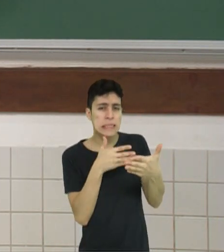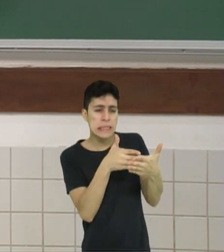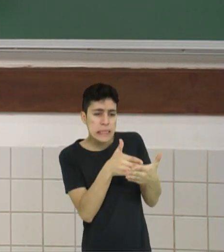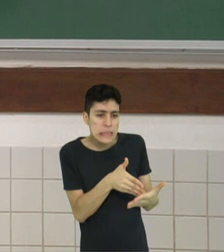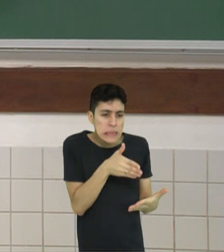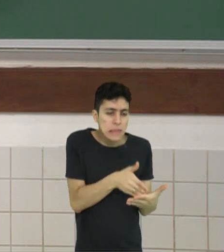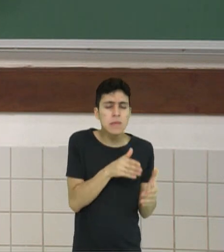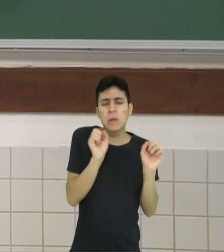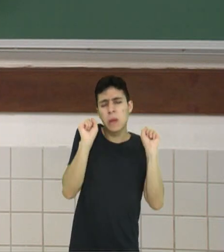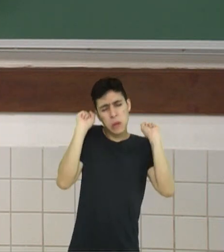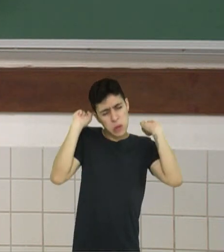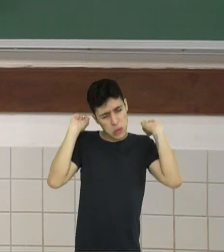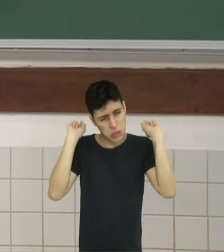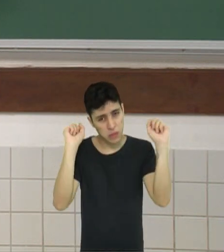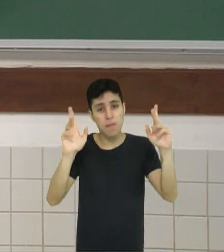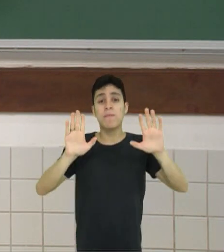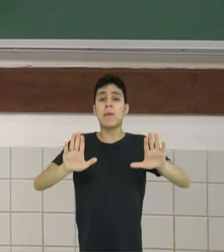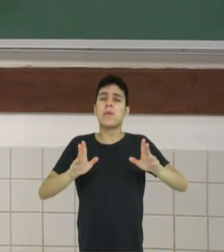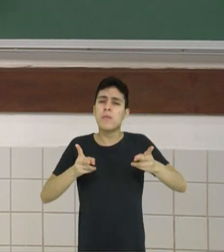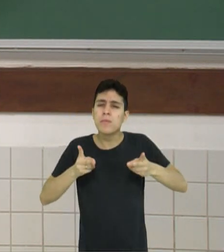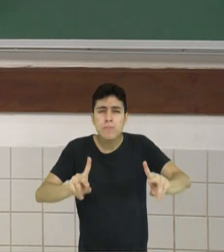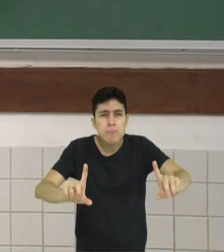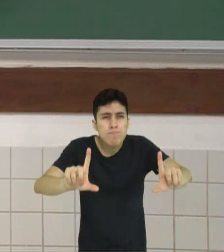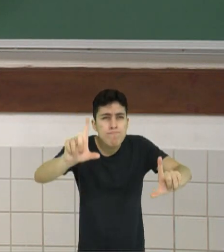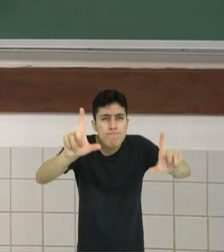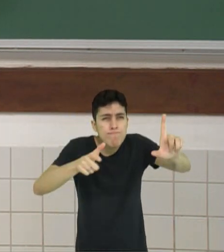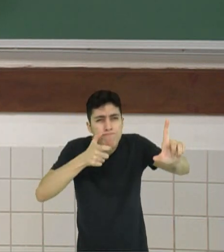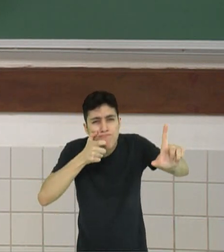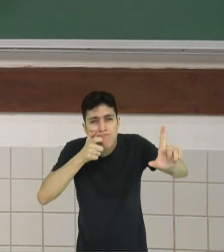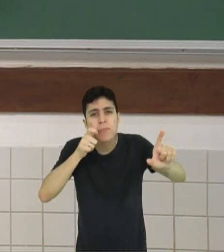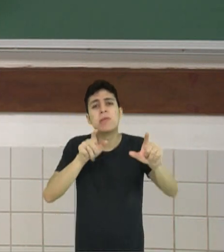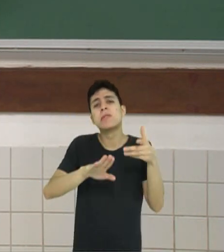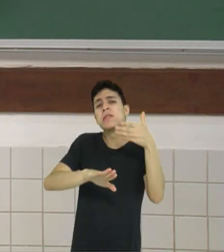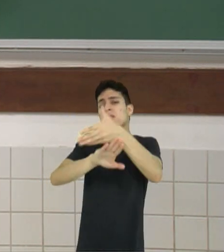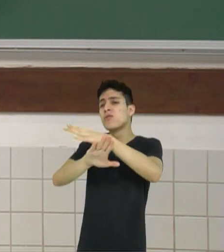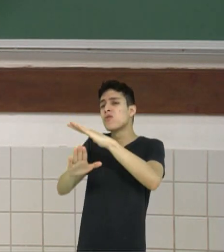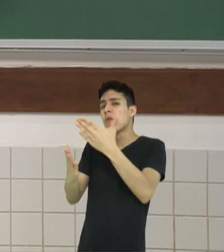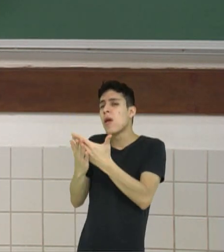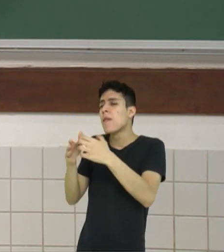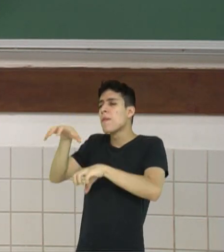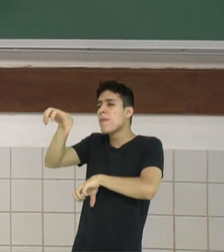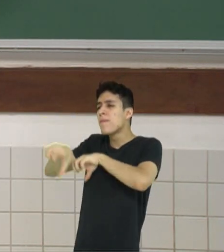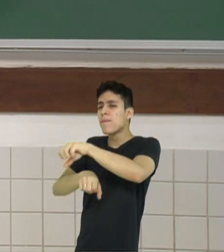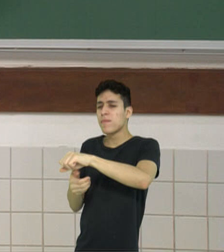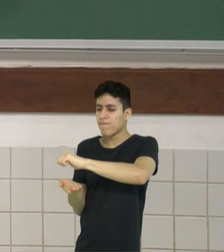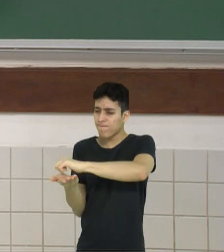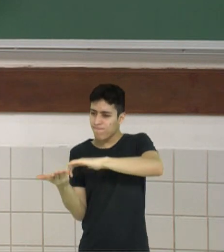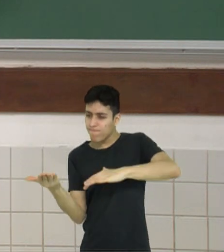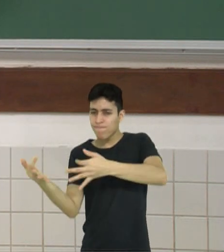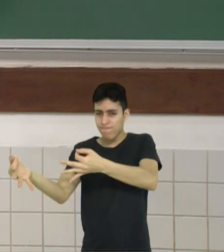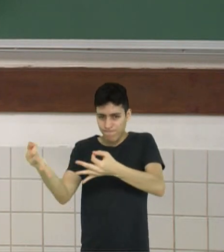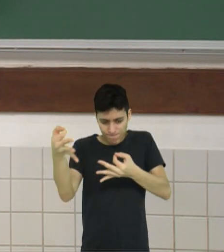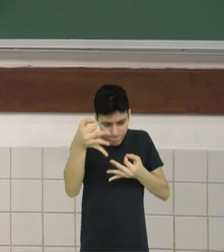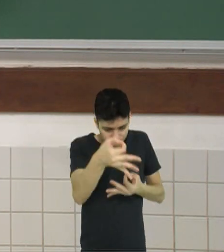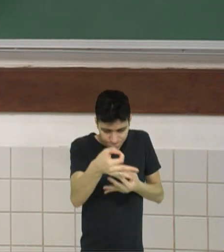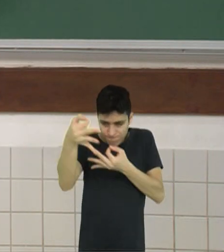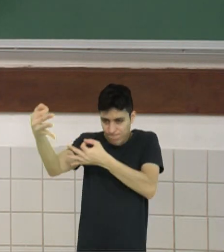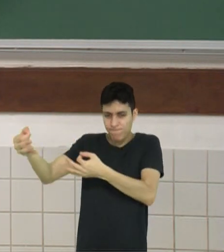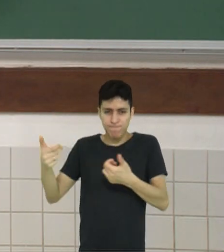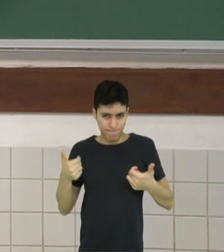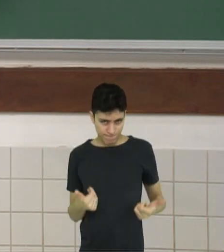Paraná pela TV e retirando o material impresso na sua escola. Tema da aula de hoje, vamos fazer uma retomada sobre